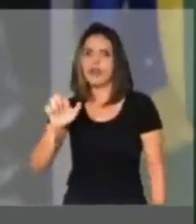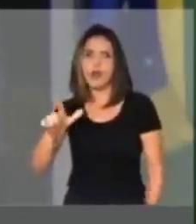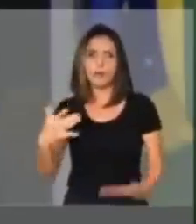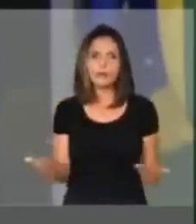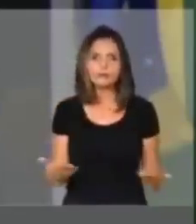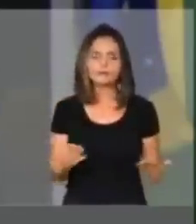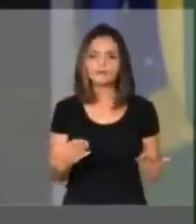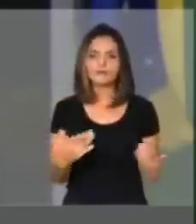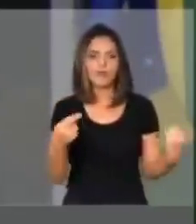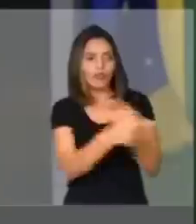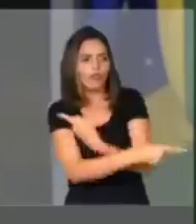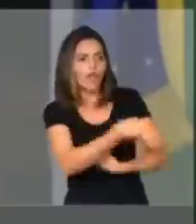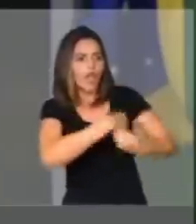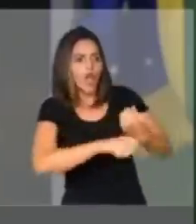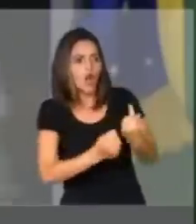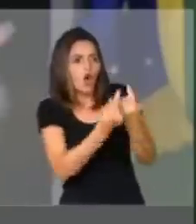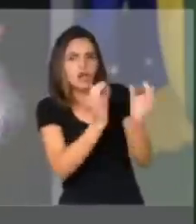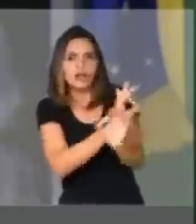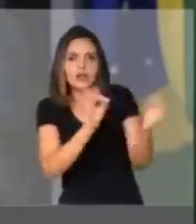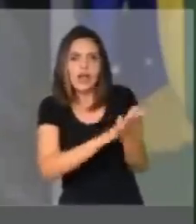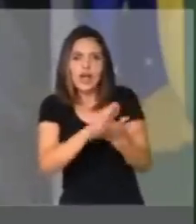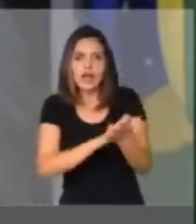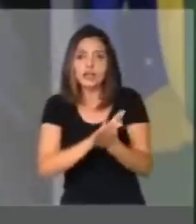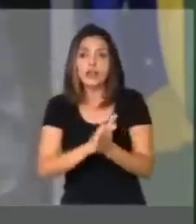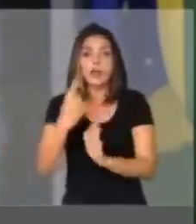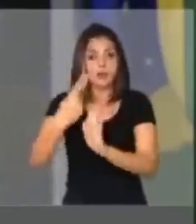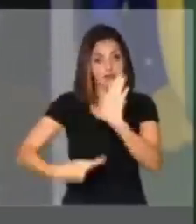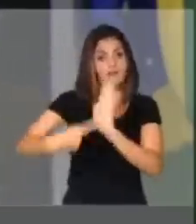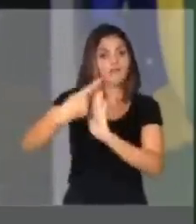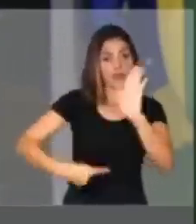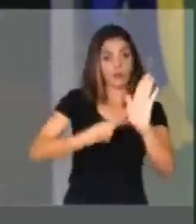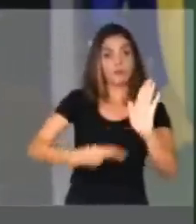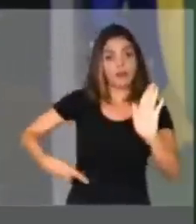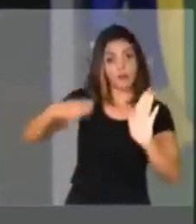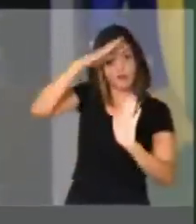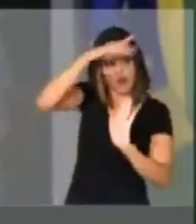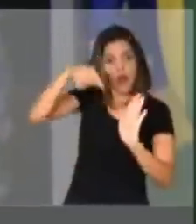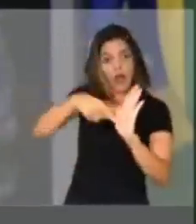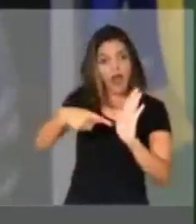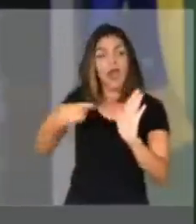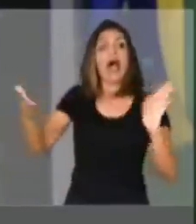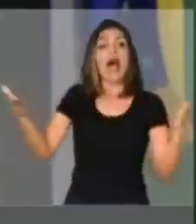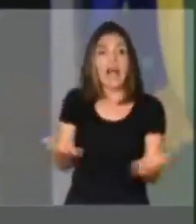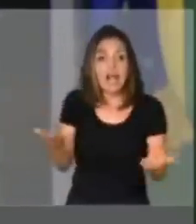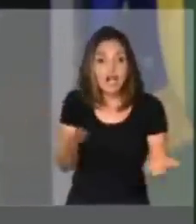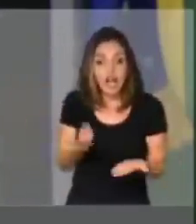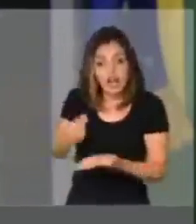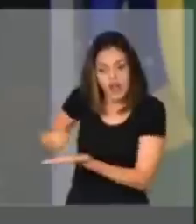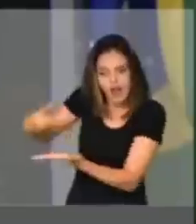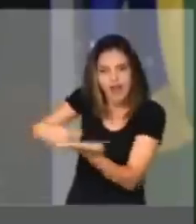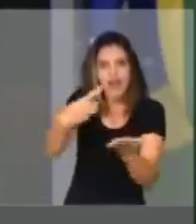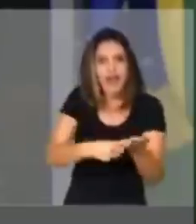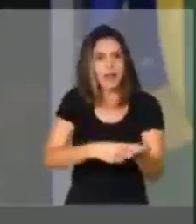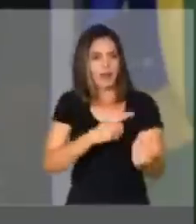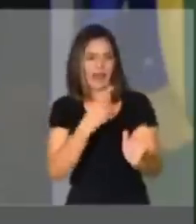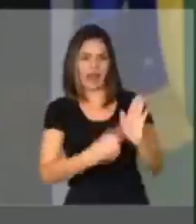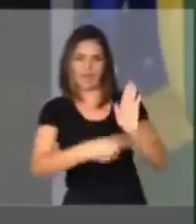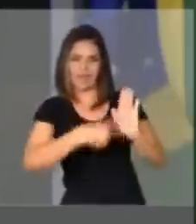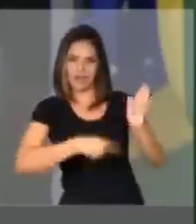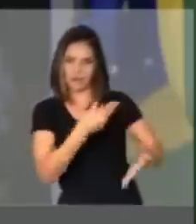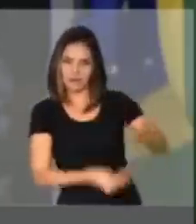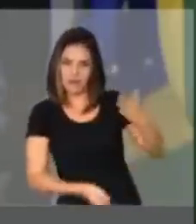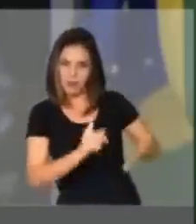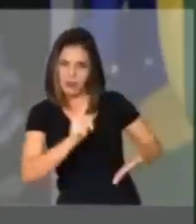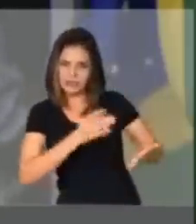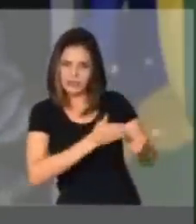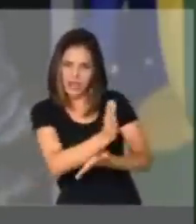do governo é para derrubar mais esse veto do presidente Bolsonaro. Por isso que o Novo é independente e vem aqui para dizer que está acompanhando com